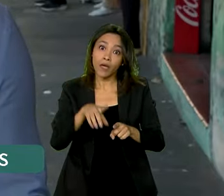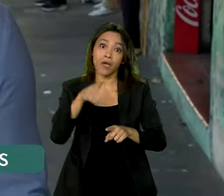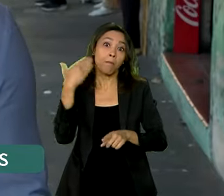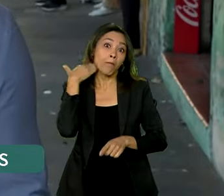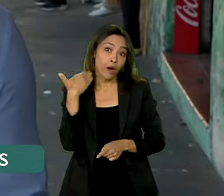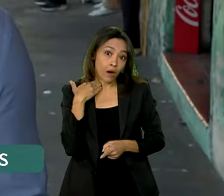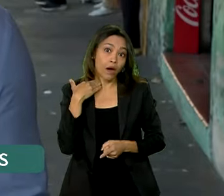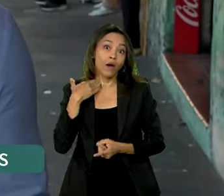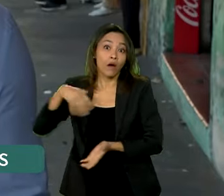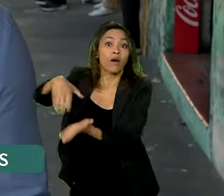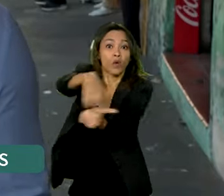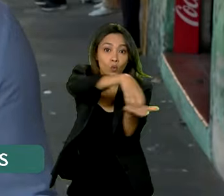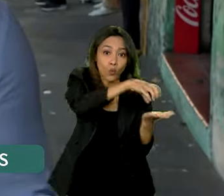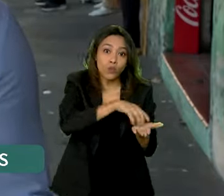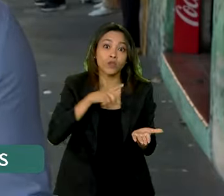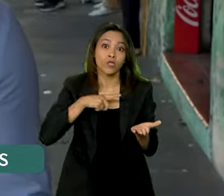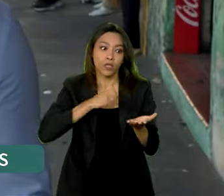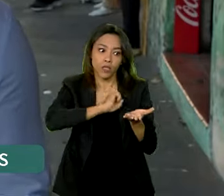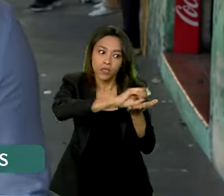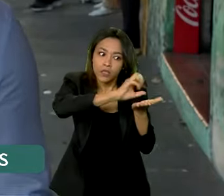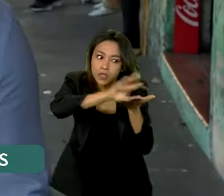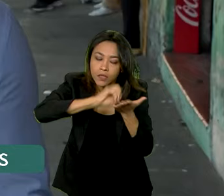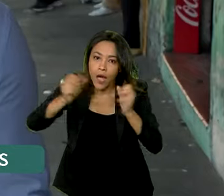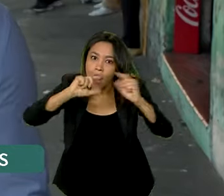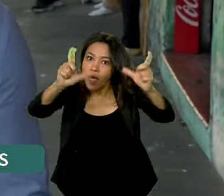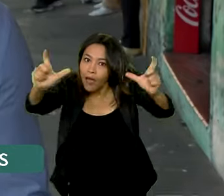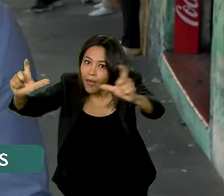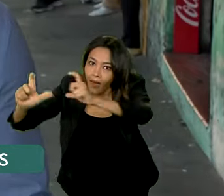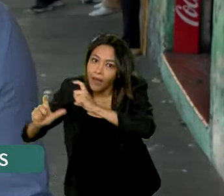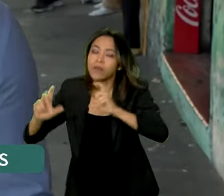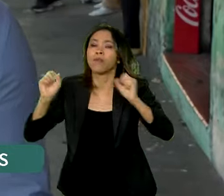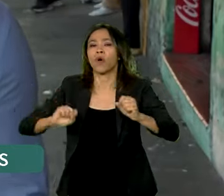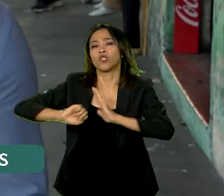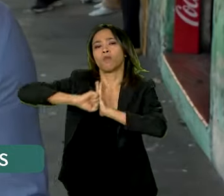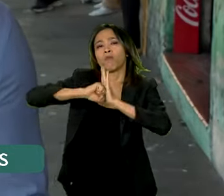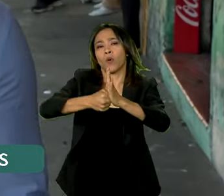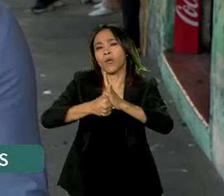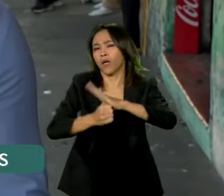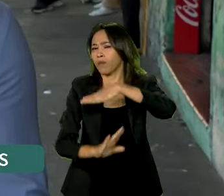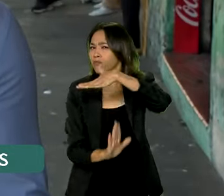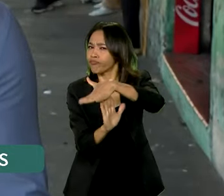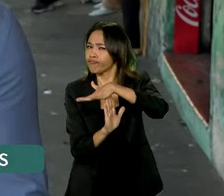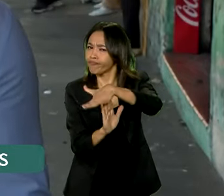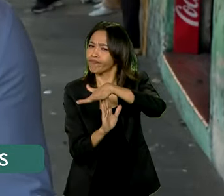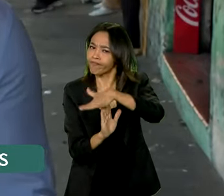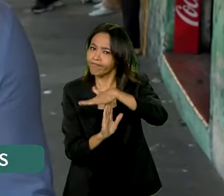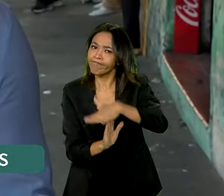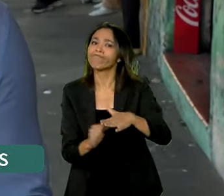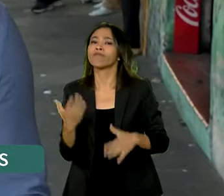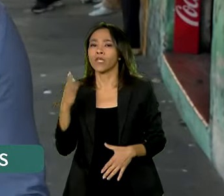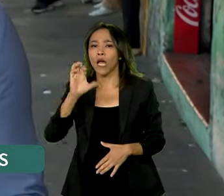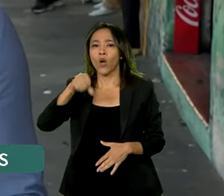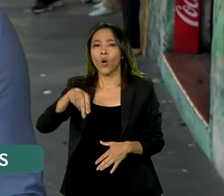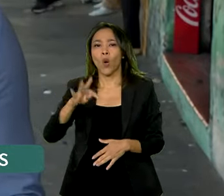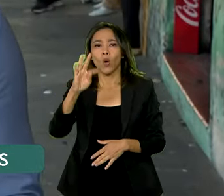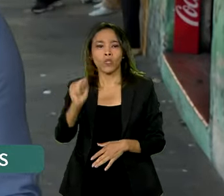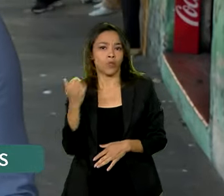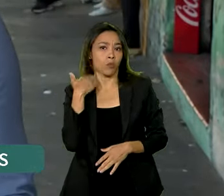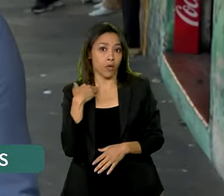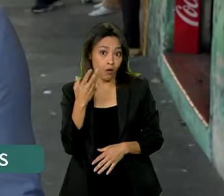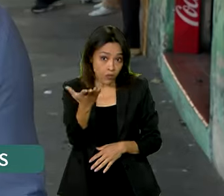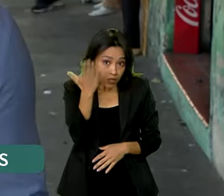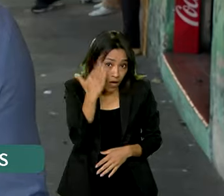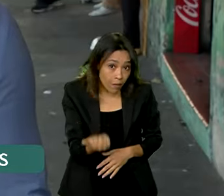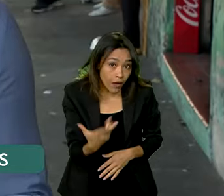financeiras recebem também um alerta e podem fazer um bloqueio temporário na conta bancária. Para ter acesso a